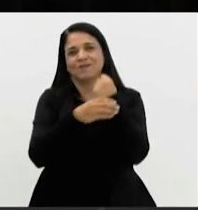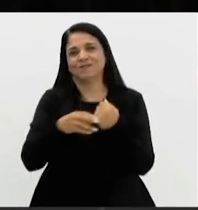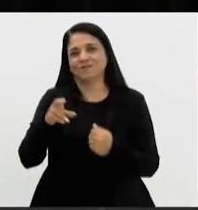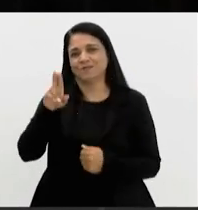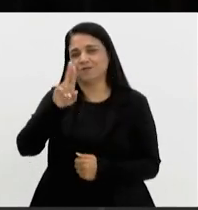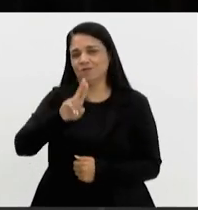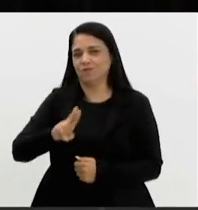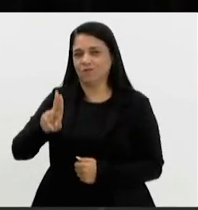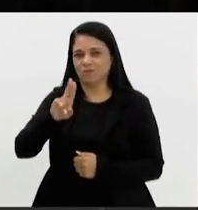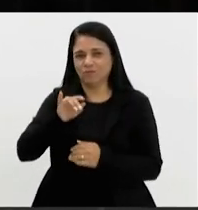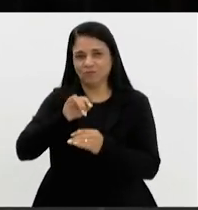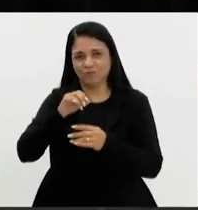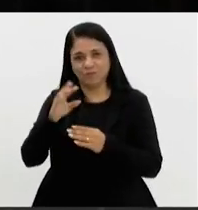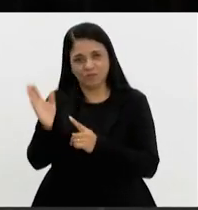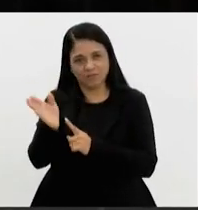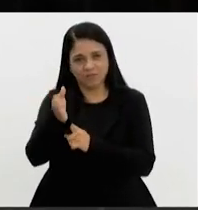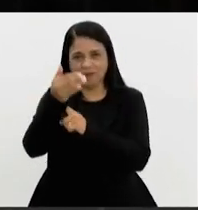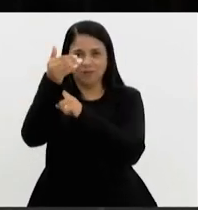disso